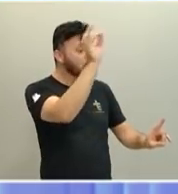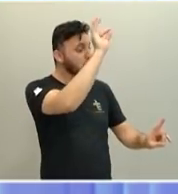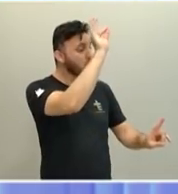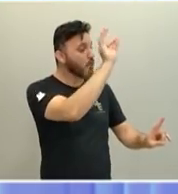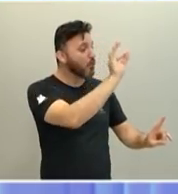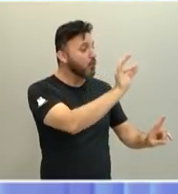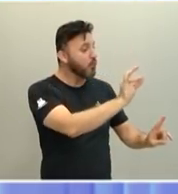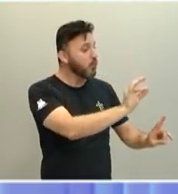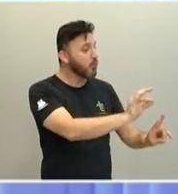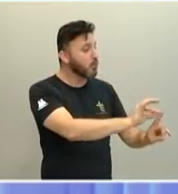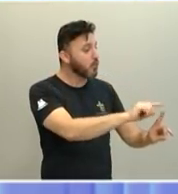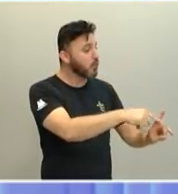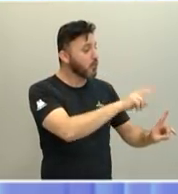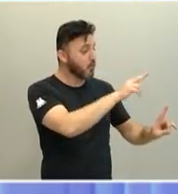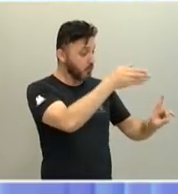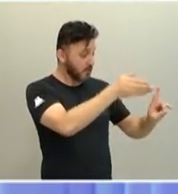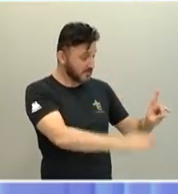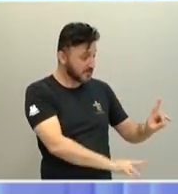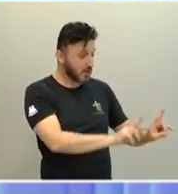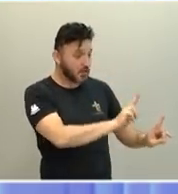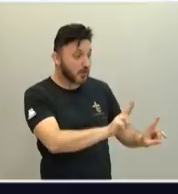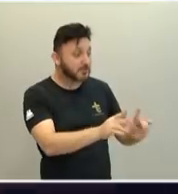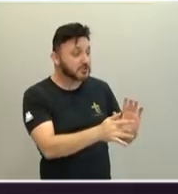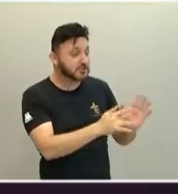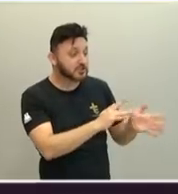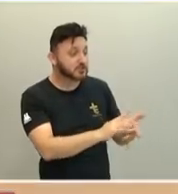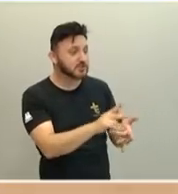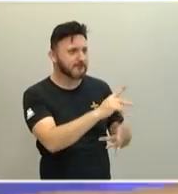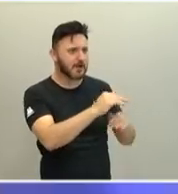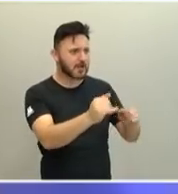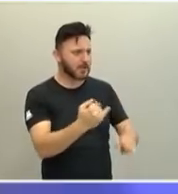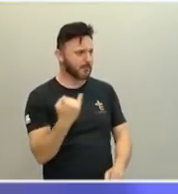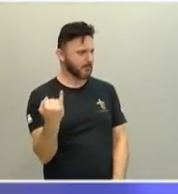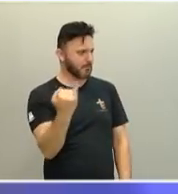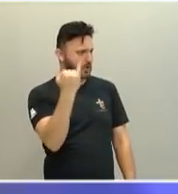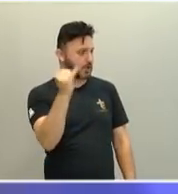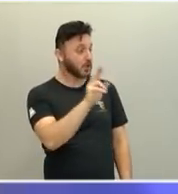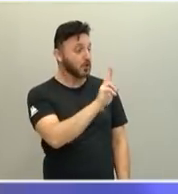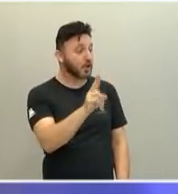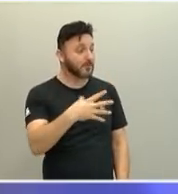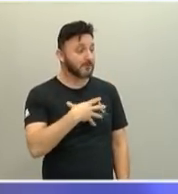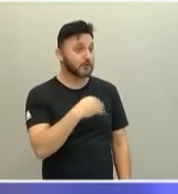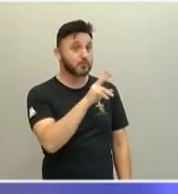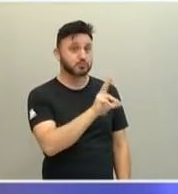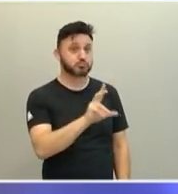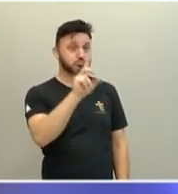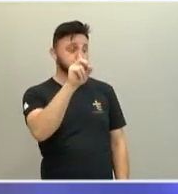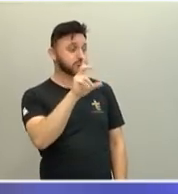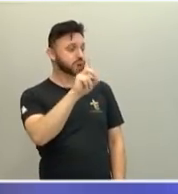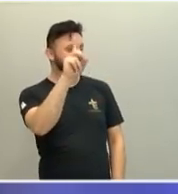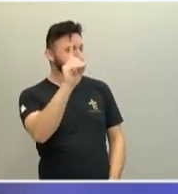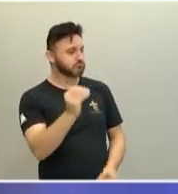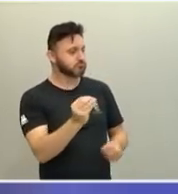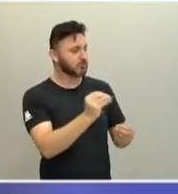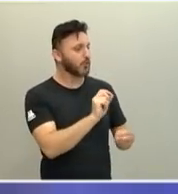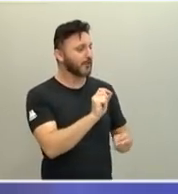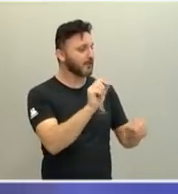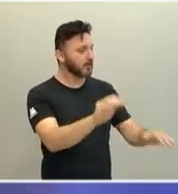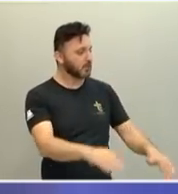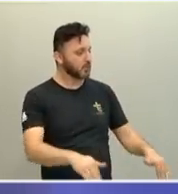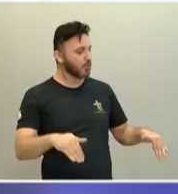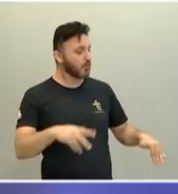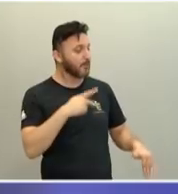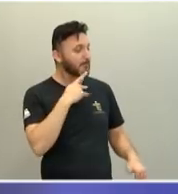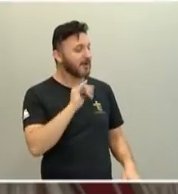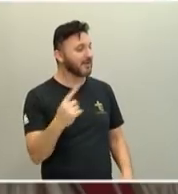filho, lhe porás o nome de Jesus. Ele será grande, será chamado Filho do Altíssimo. E o Senhor Deus lhe dará o trono de seu pai